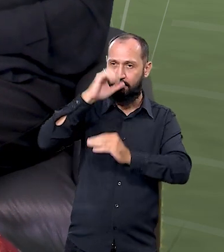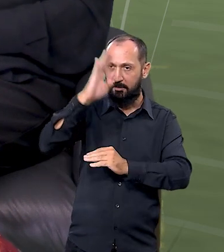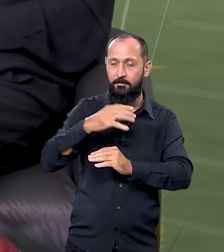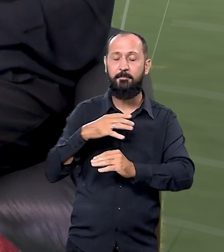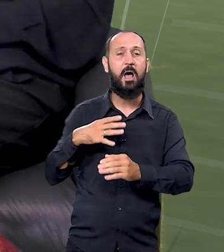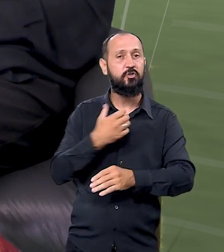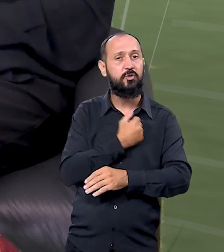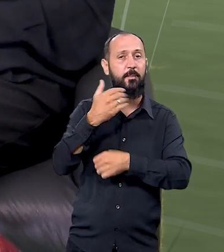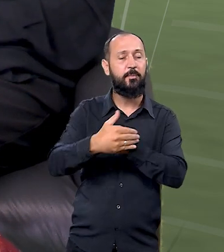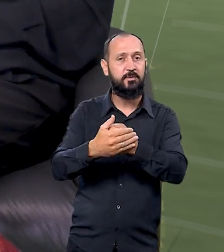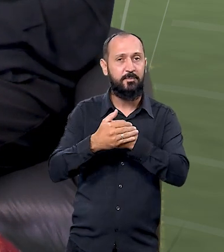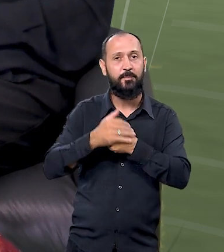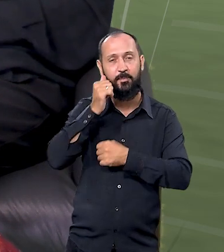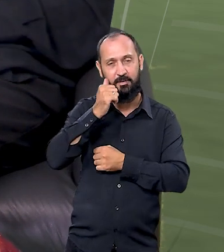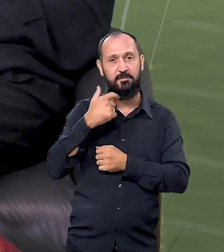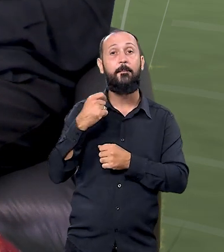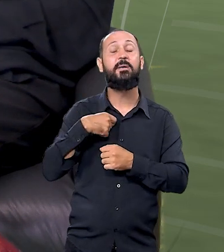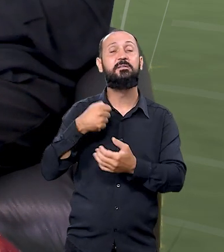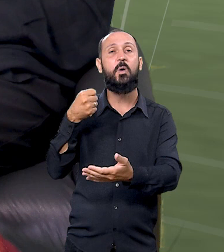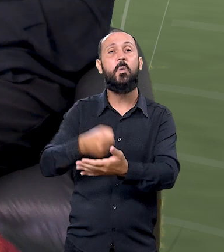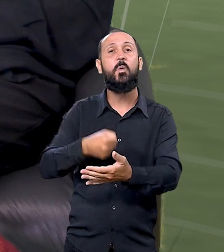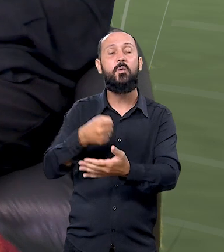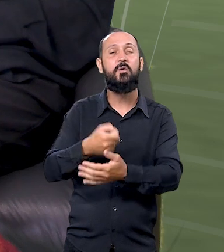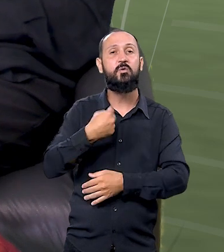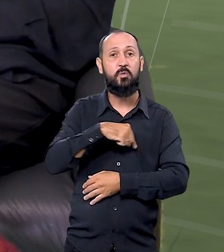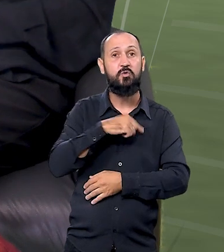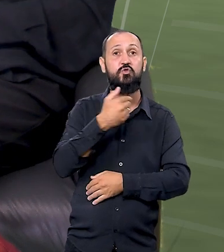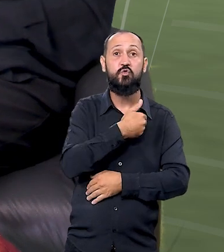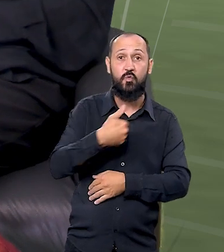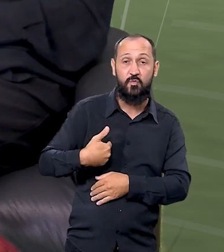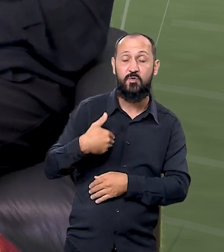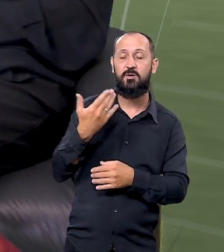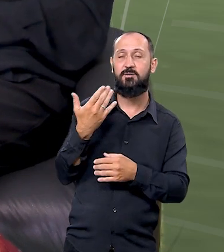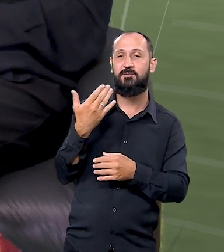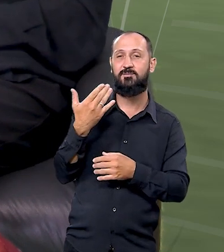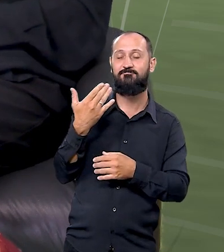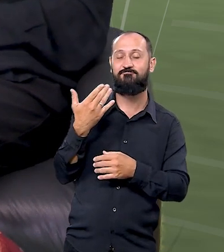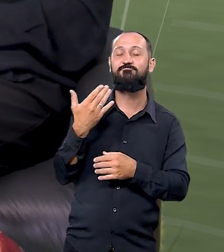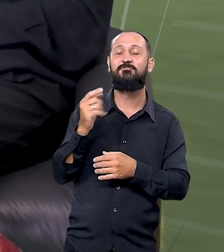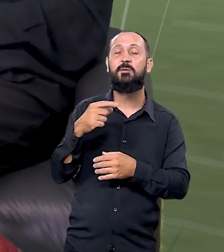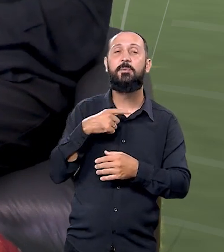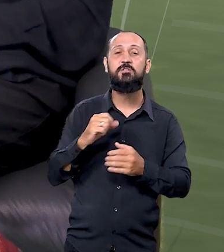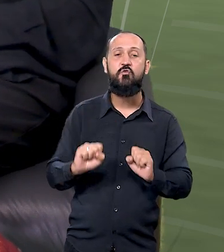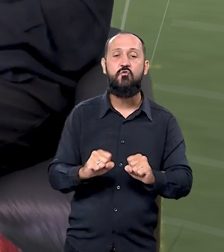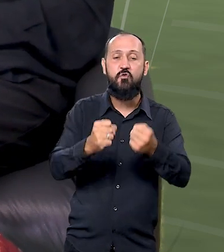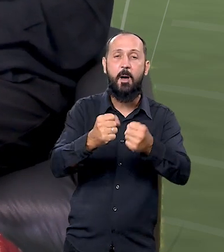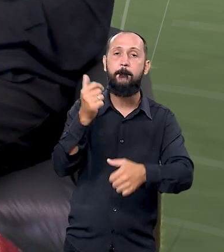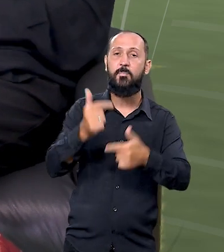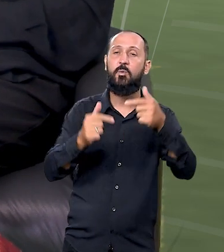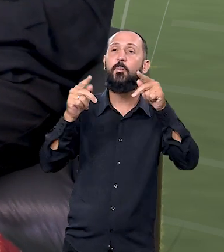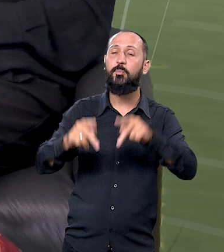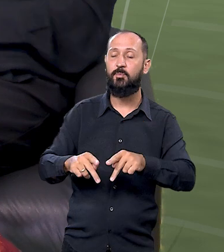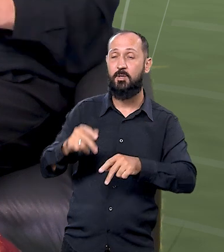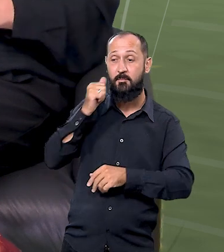governo do Estado, de fortalecer os organismos de políticas públicas para as mulheres e a rede de atenção a mulheres em situação de violência.